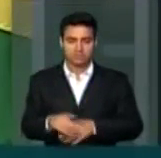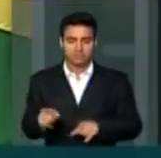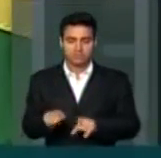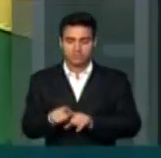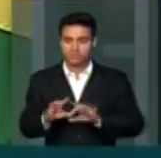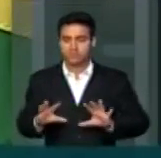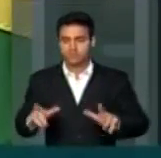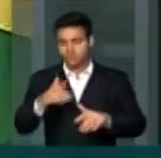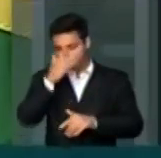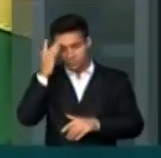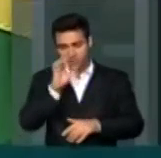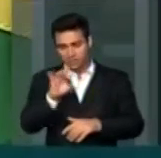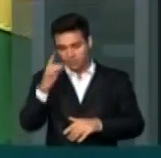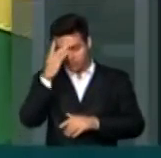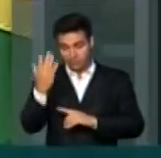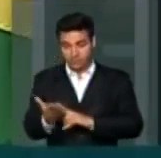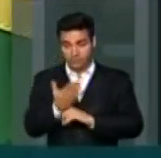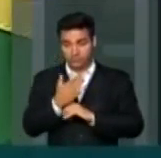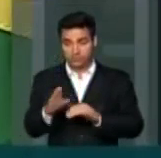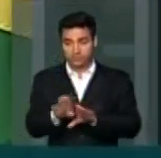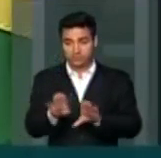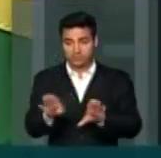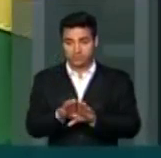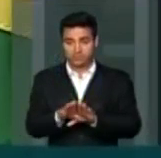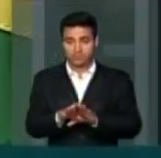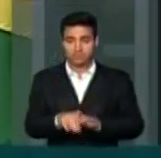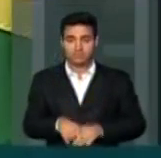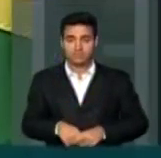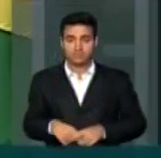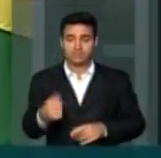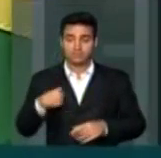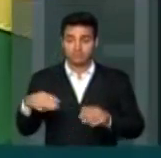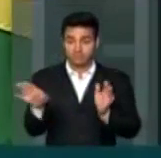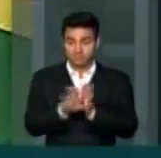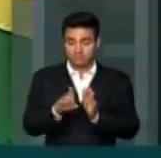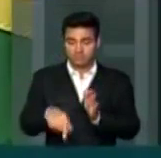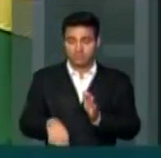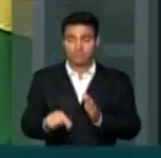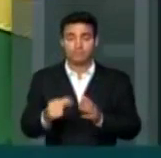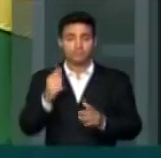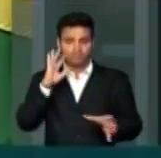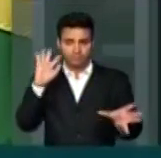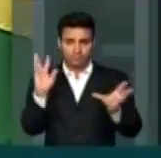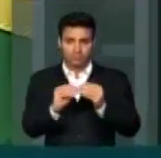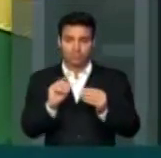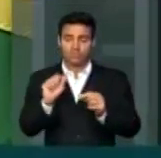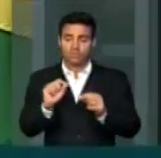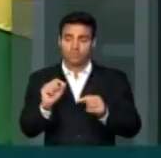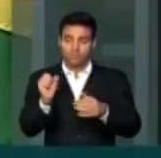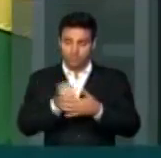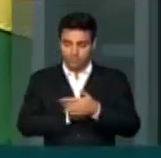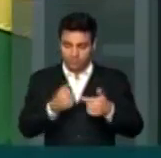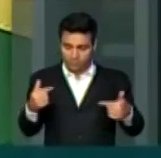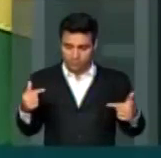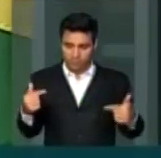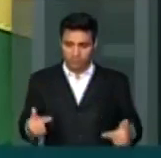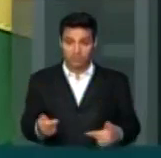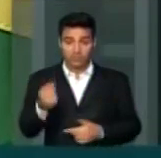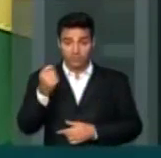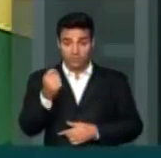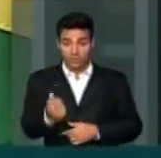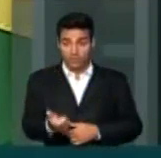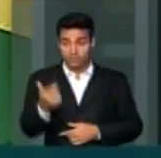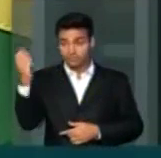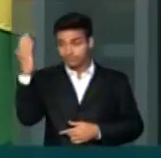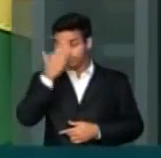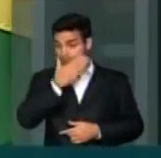e cada um das senhoras e senhores deputados. Tão logo cheguei a esta casa, me dei conta de que é no árduo e quase invisível cotidiano